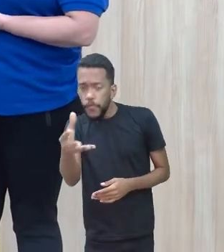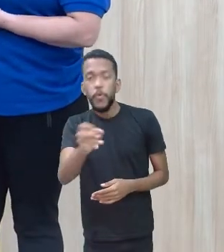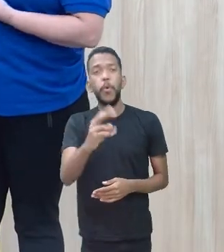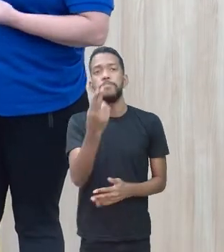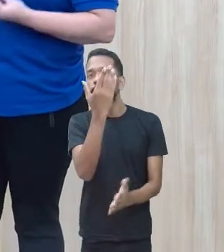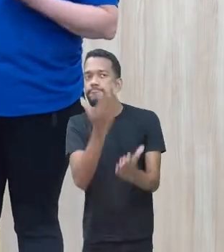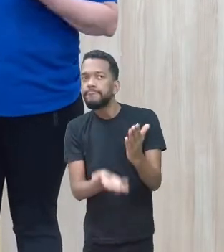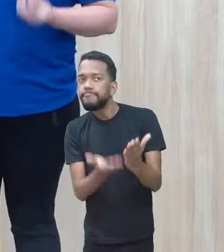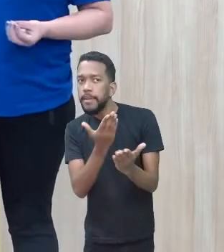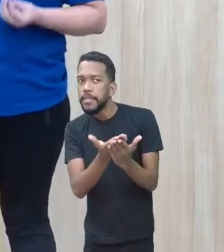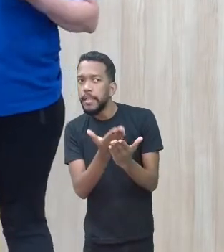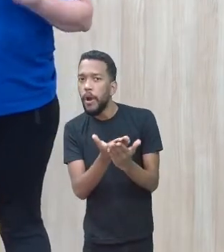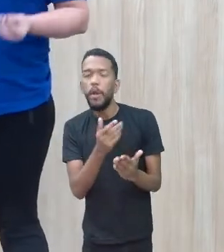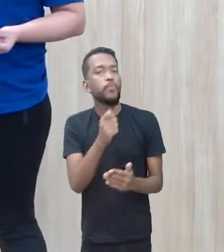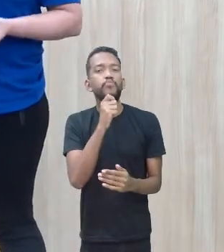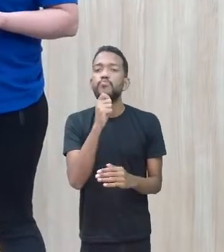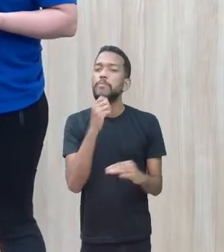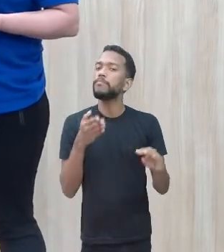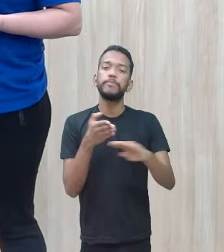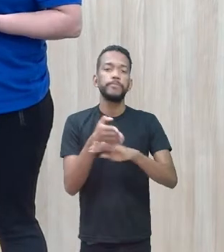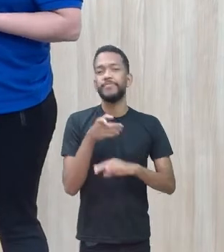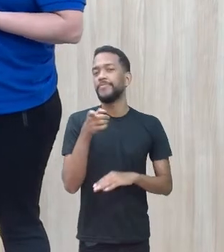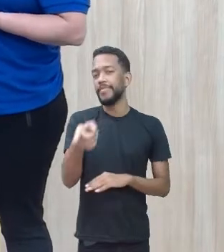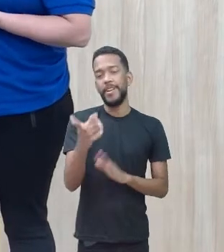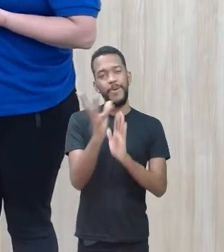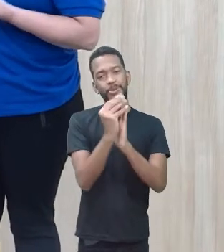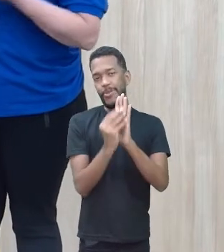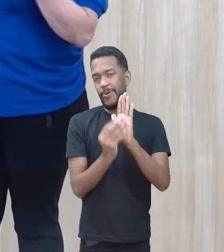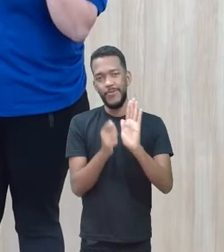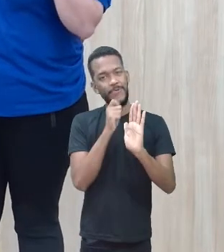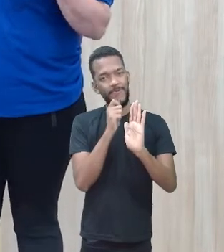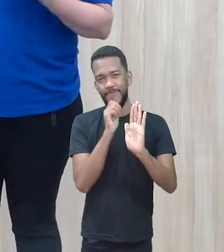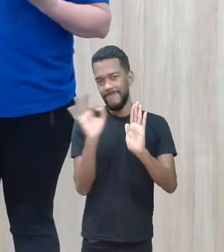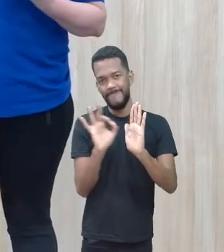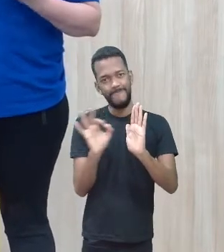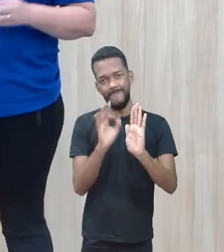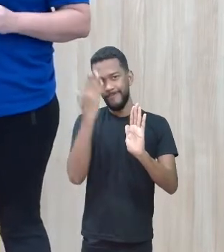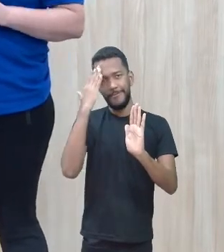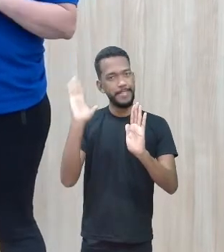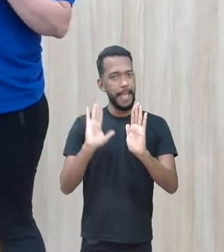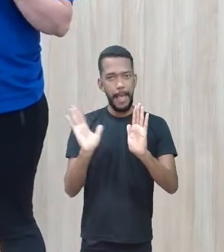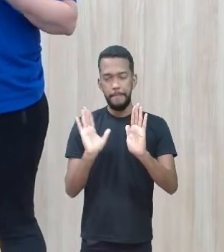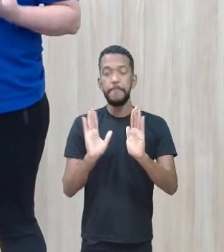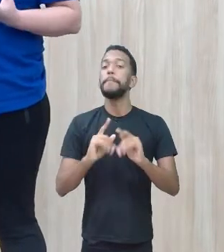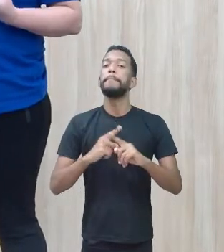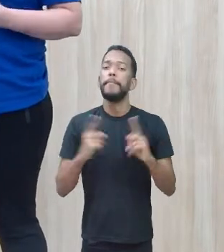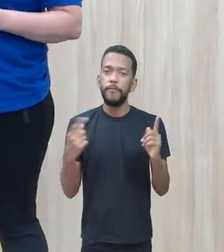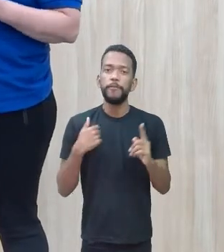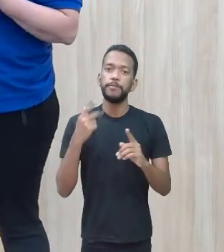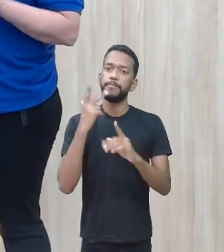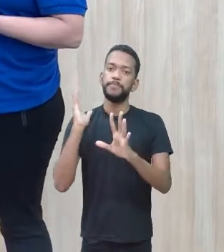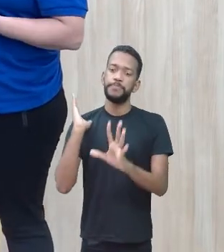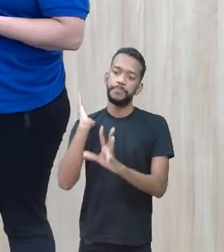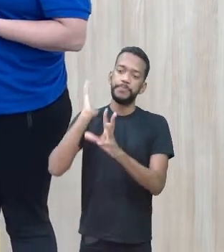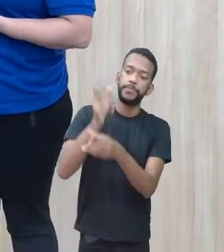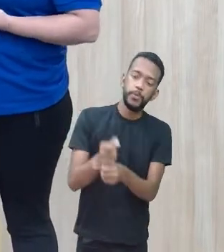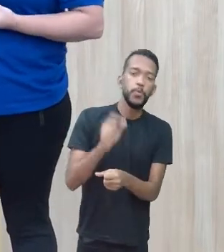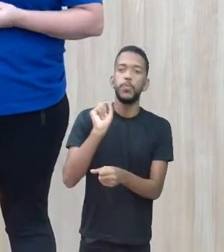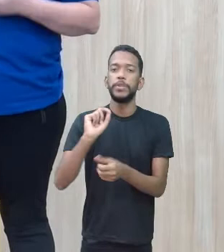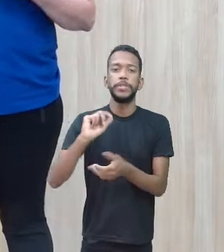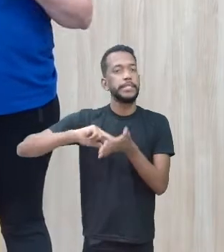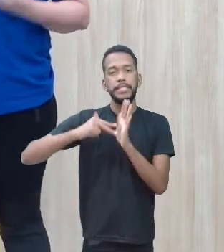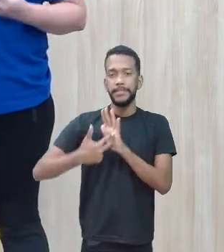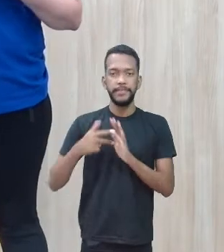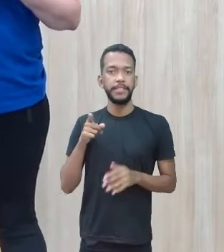não tiveram acesso a este conteúdo. Então, eu pensei, vou revisar o que significa essa